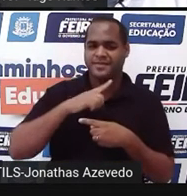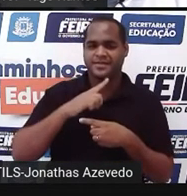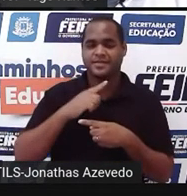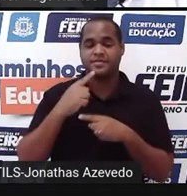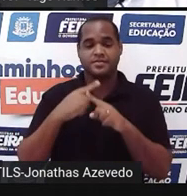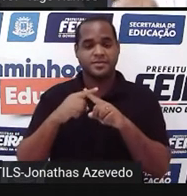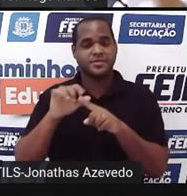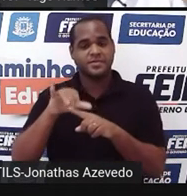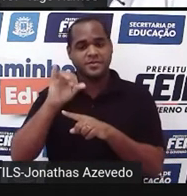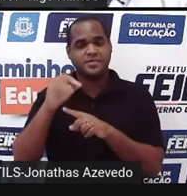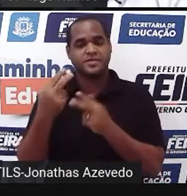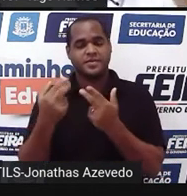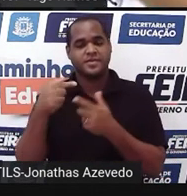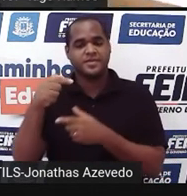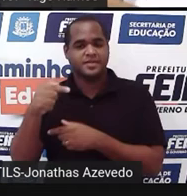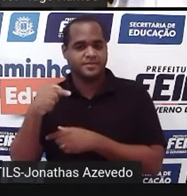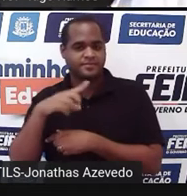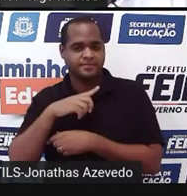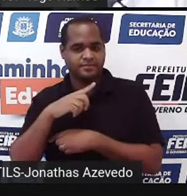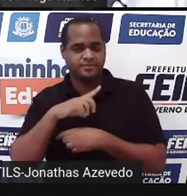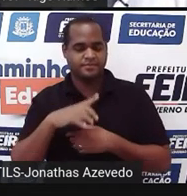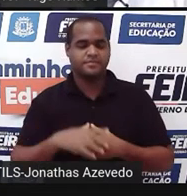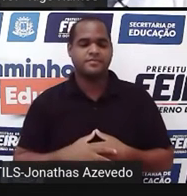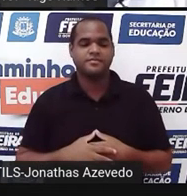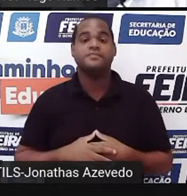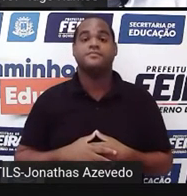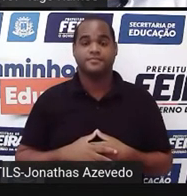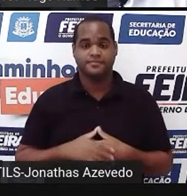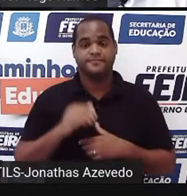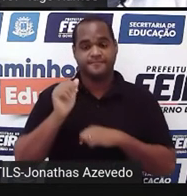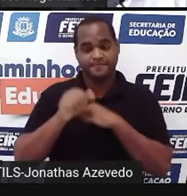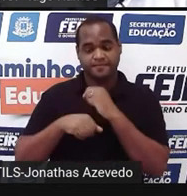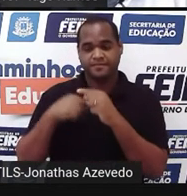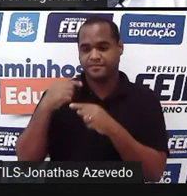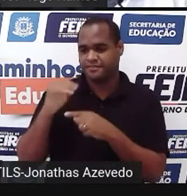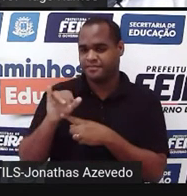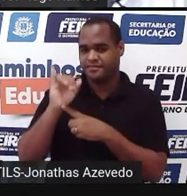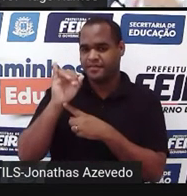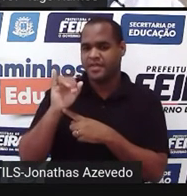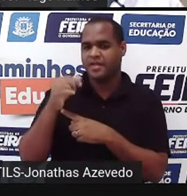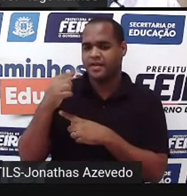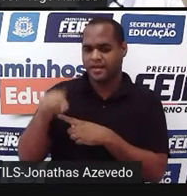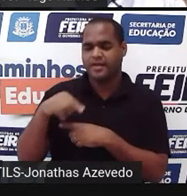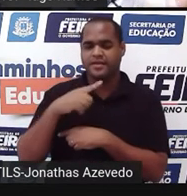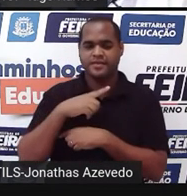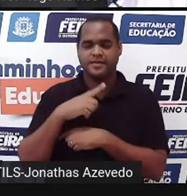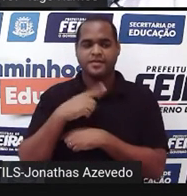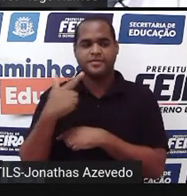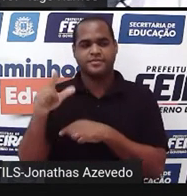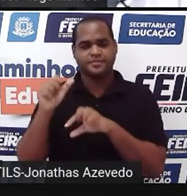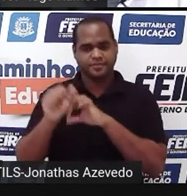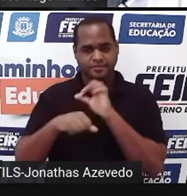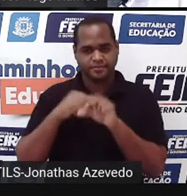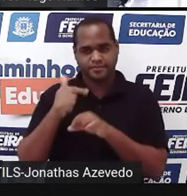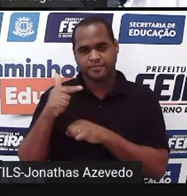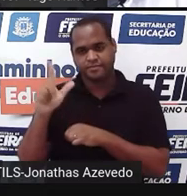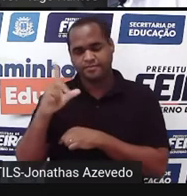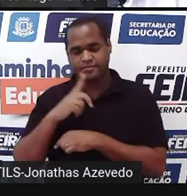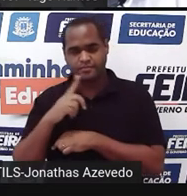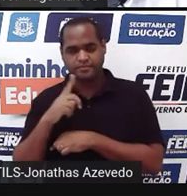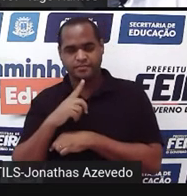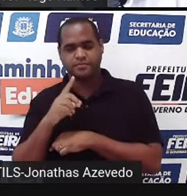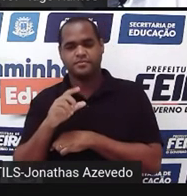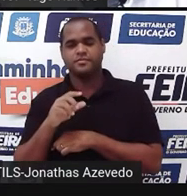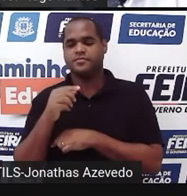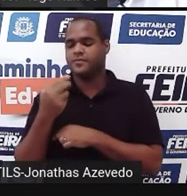= 7 horas eu tenho aqui oxe está isolado eu posso trocar nele também ou eu tenho a outra 12 x +